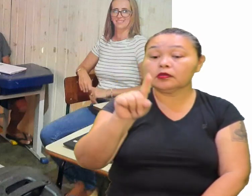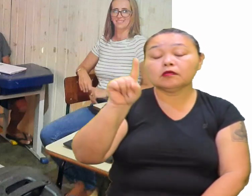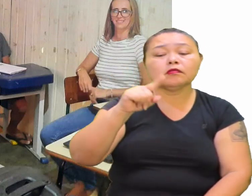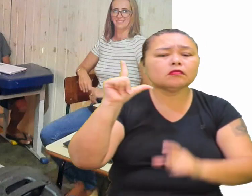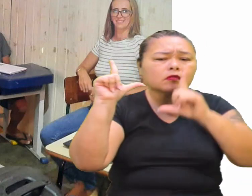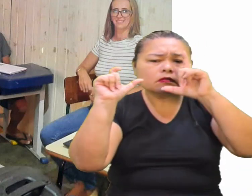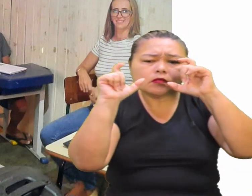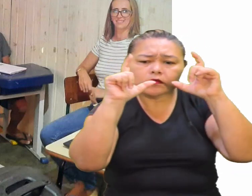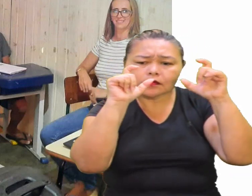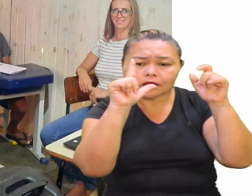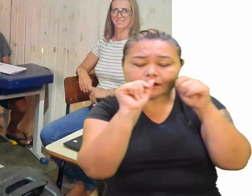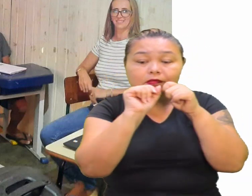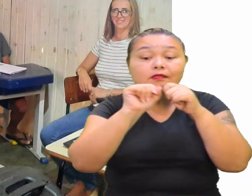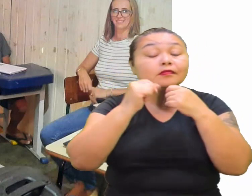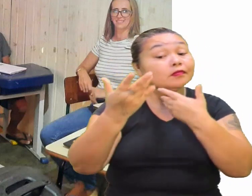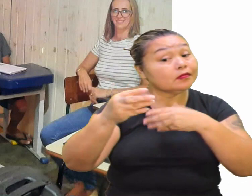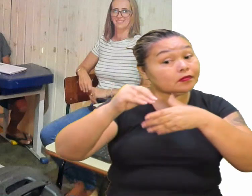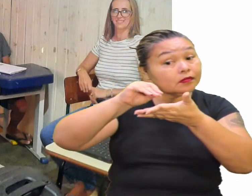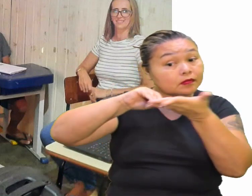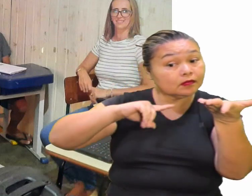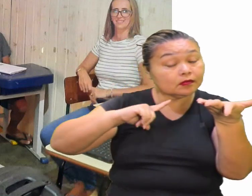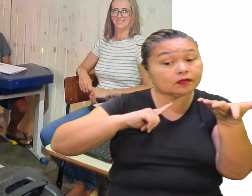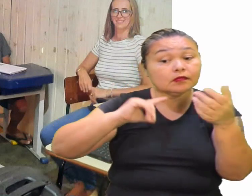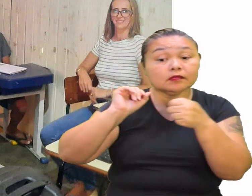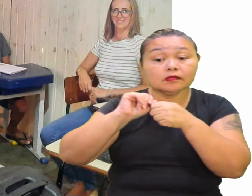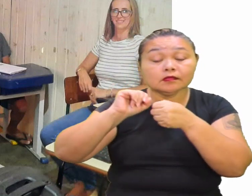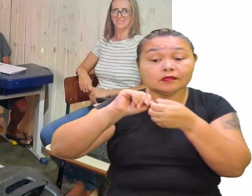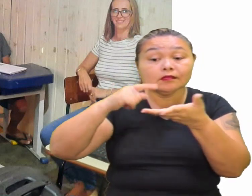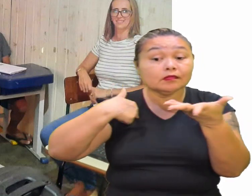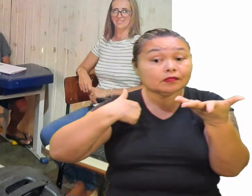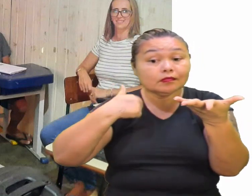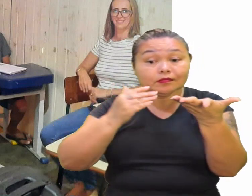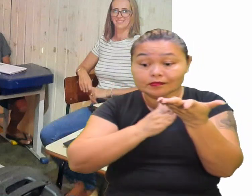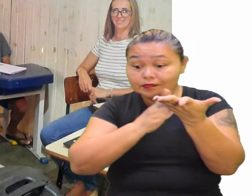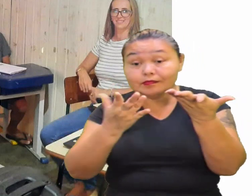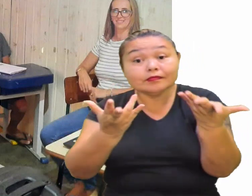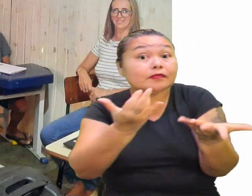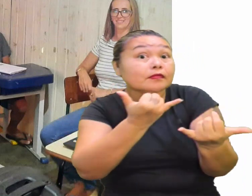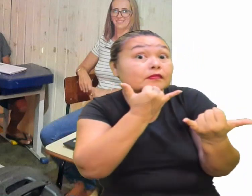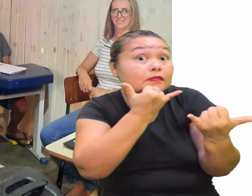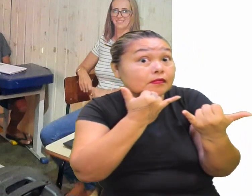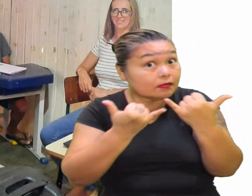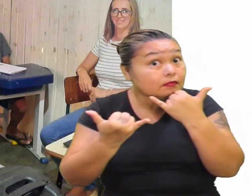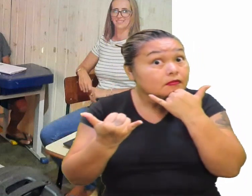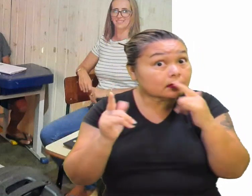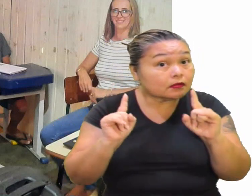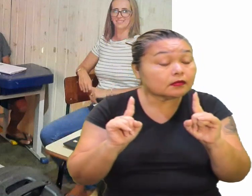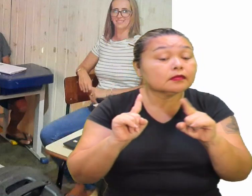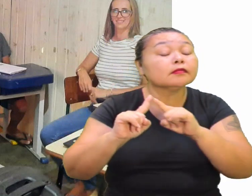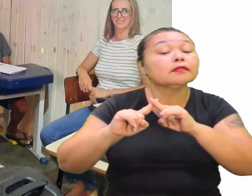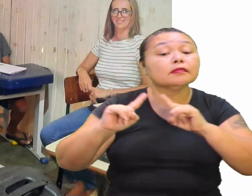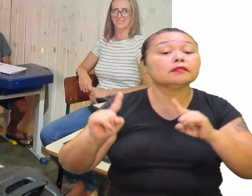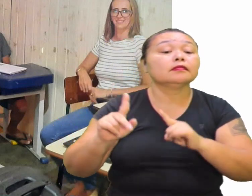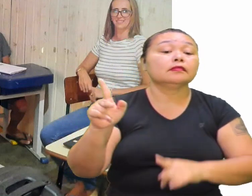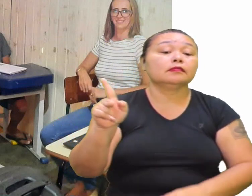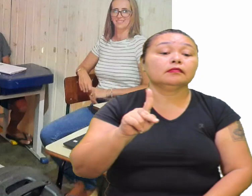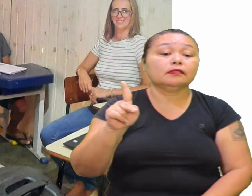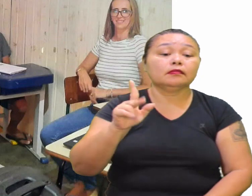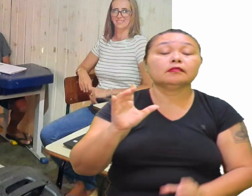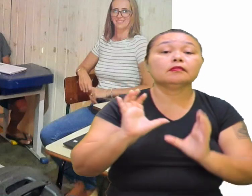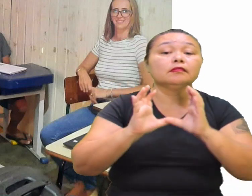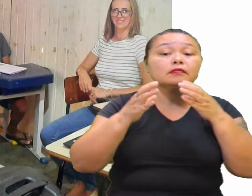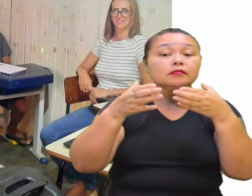fotozinha dos meninos ali pra gente, mas não sei que se extraviou no meio do caminho, professora, eu peço perdão por isso. Mas, professora, a